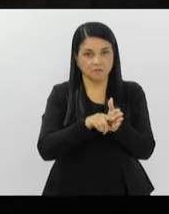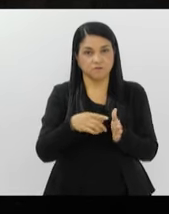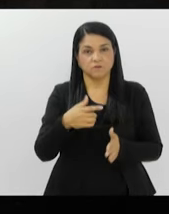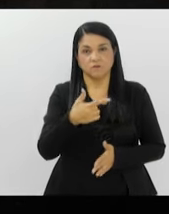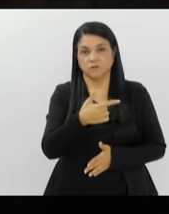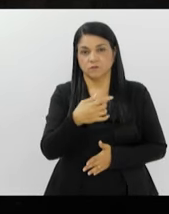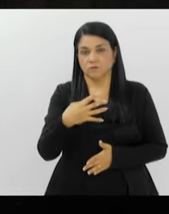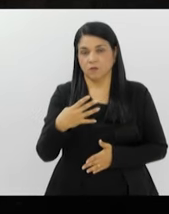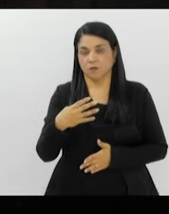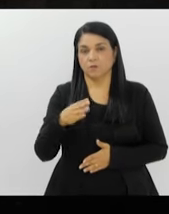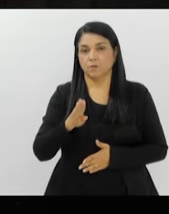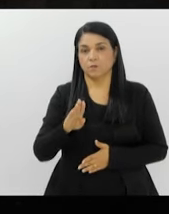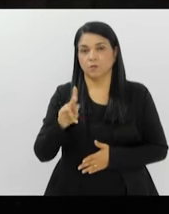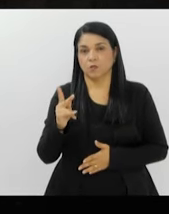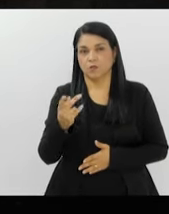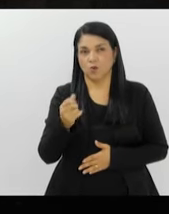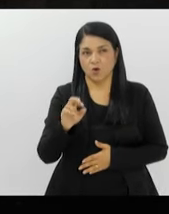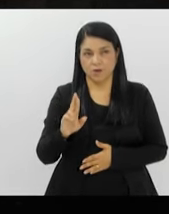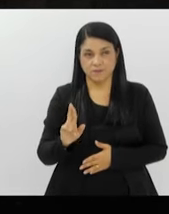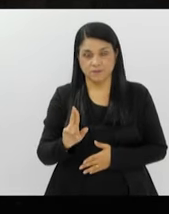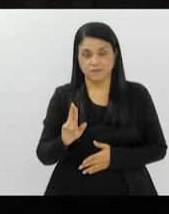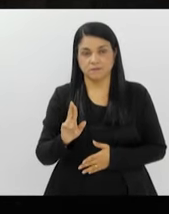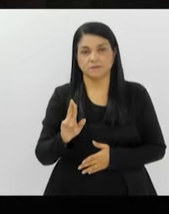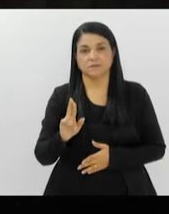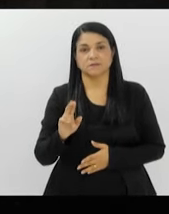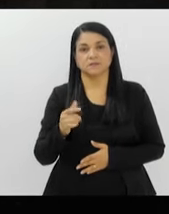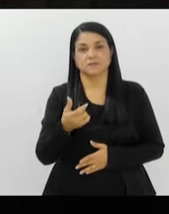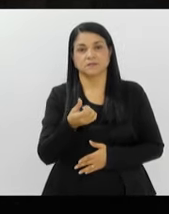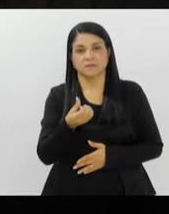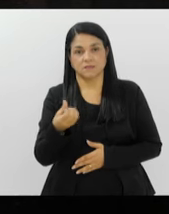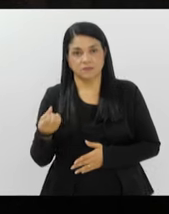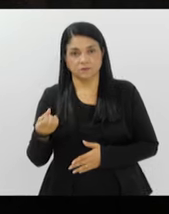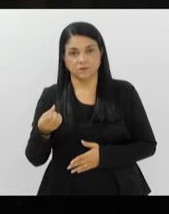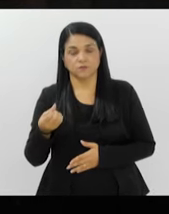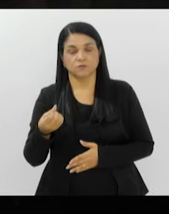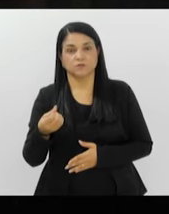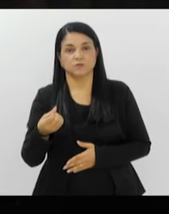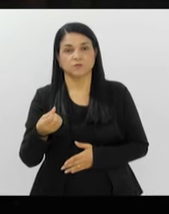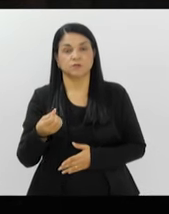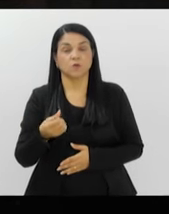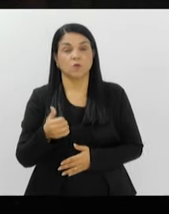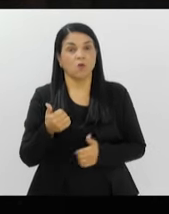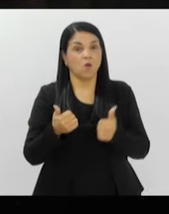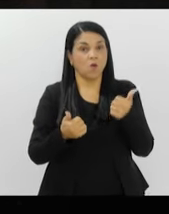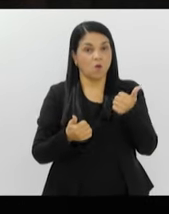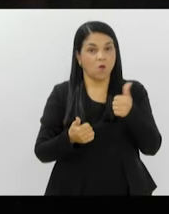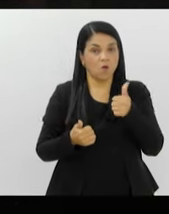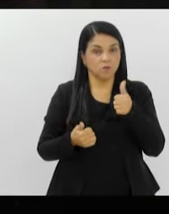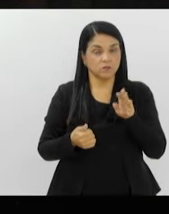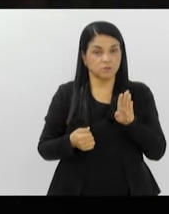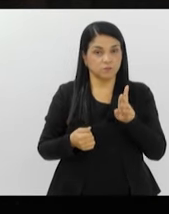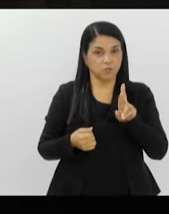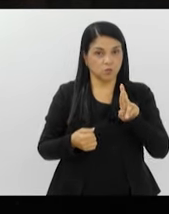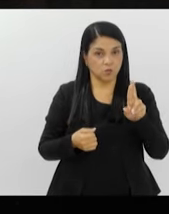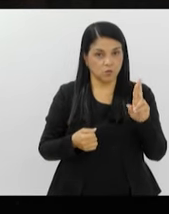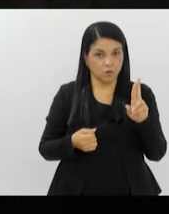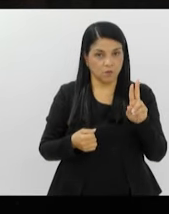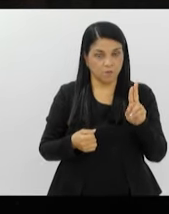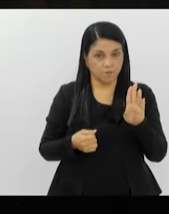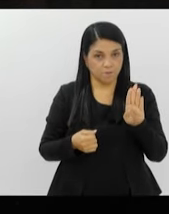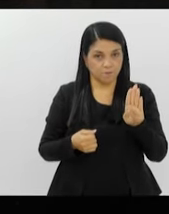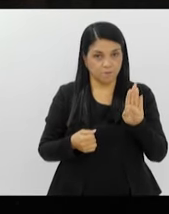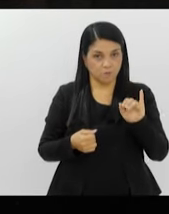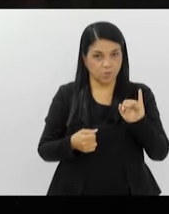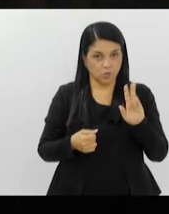bilhões 14 bilhões 600 11 bilhões 600 aproximadamente